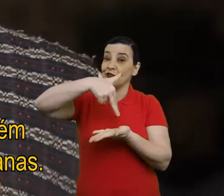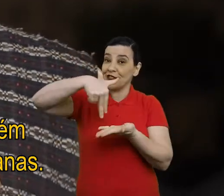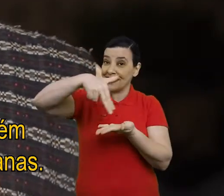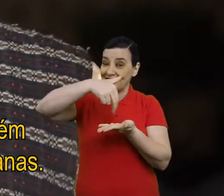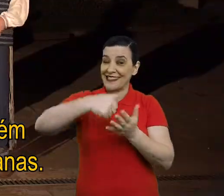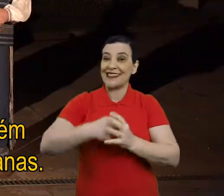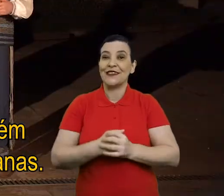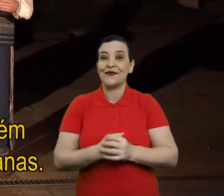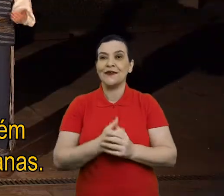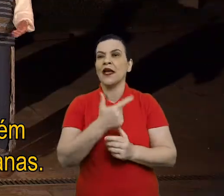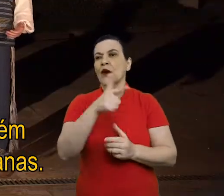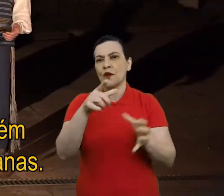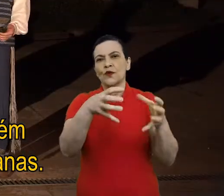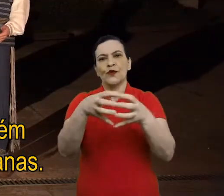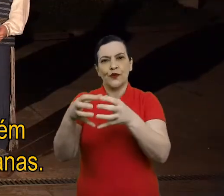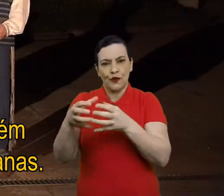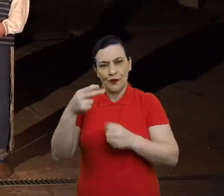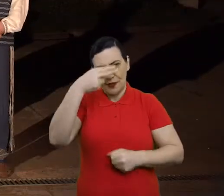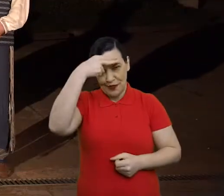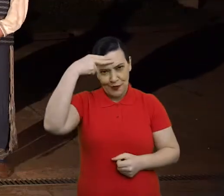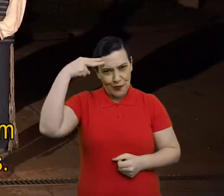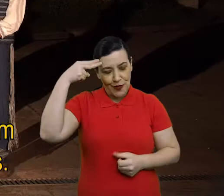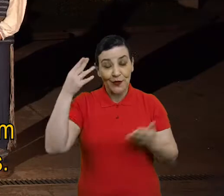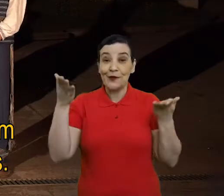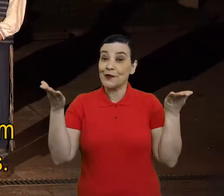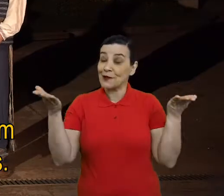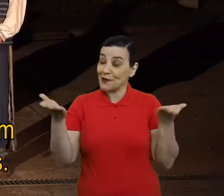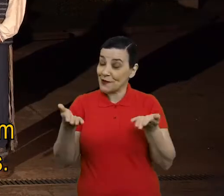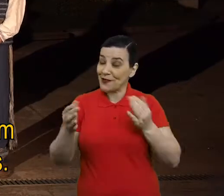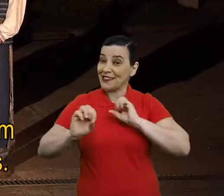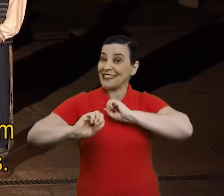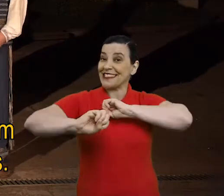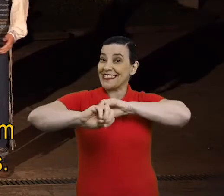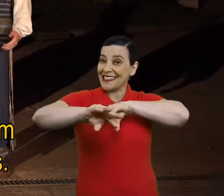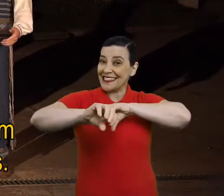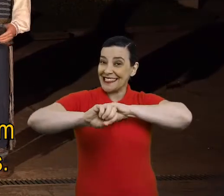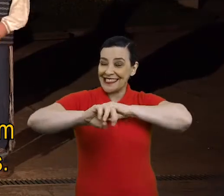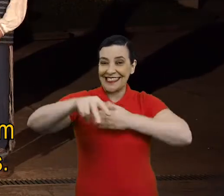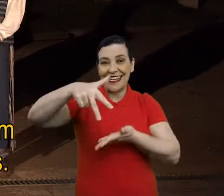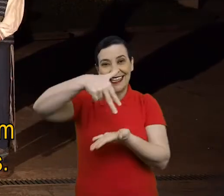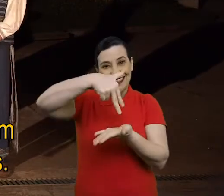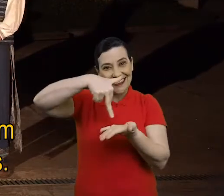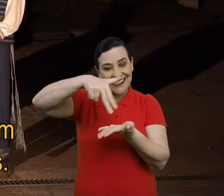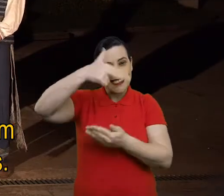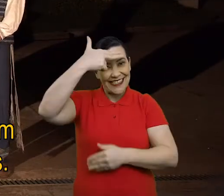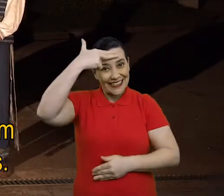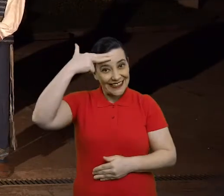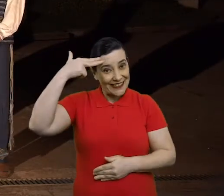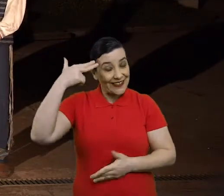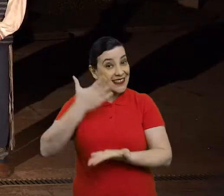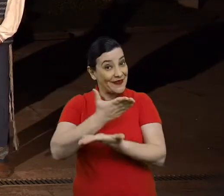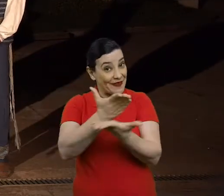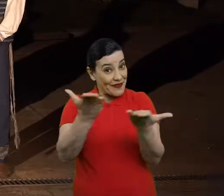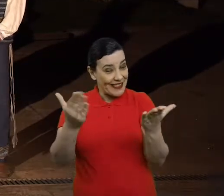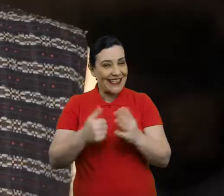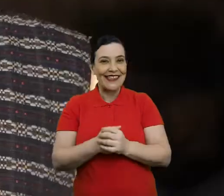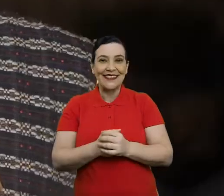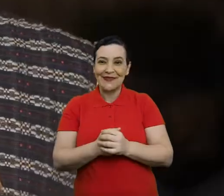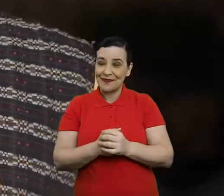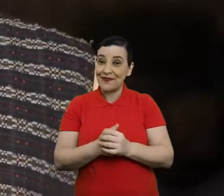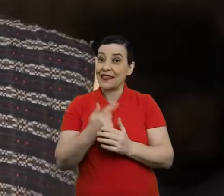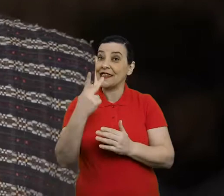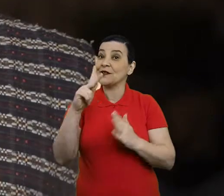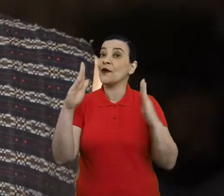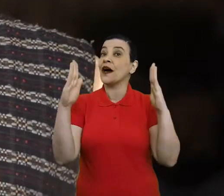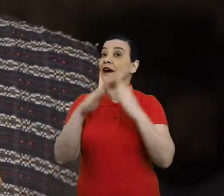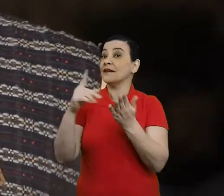dança com outras colônias lituanas. E hoje a gente está aqui para ensinar um pouquinho da dança lituana para vocês. Então, acha um